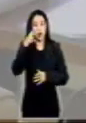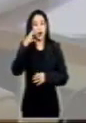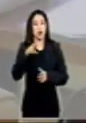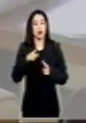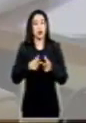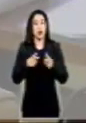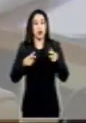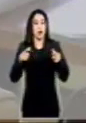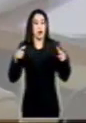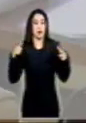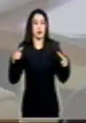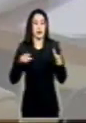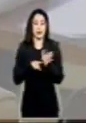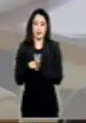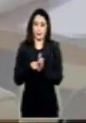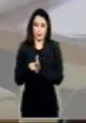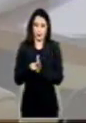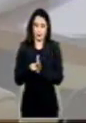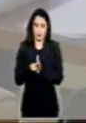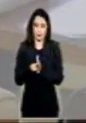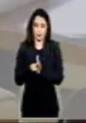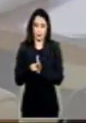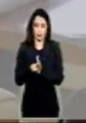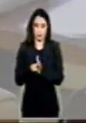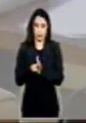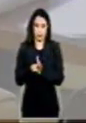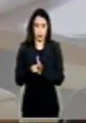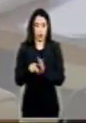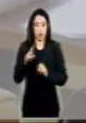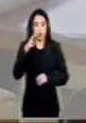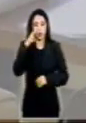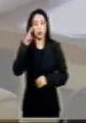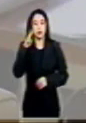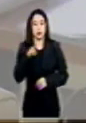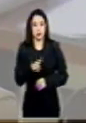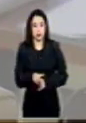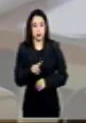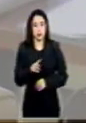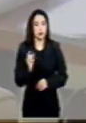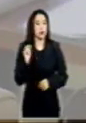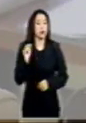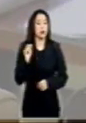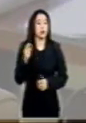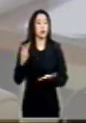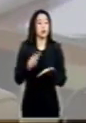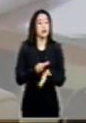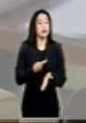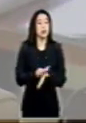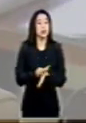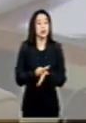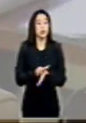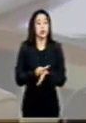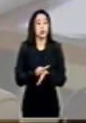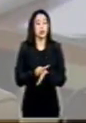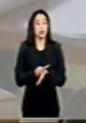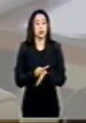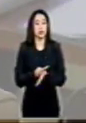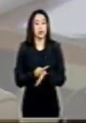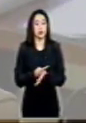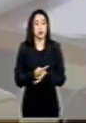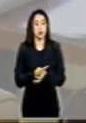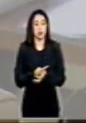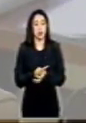de investigação, etapa acessória destinada ou direcionada a lastrear